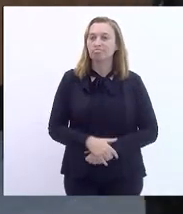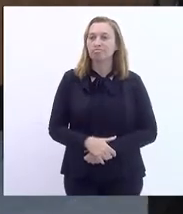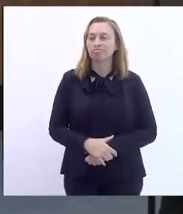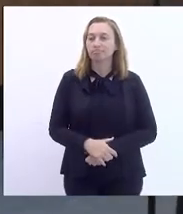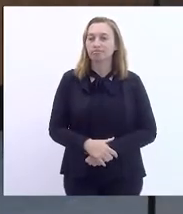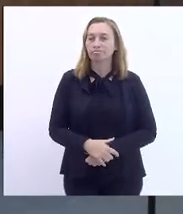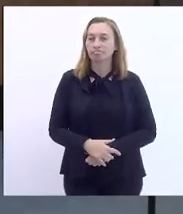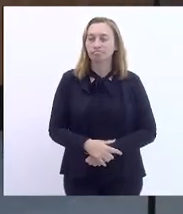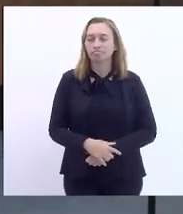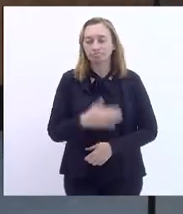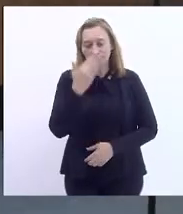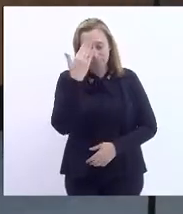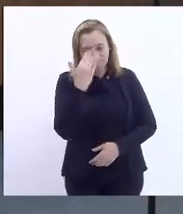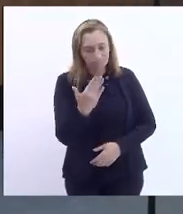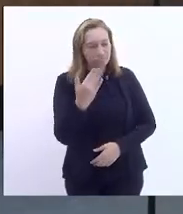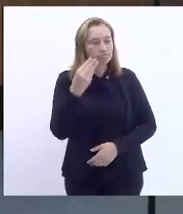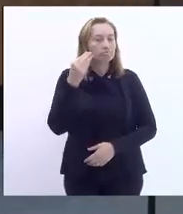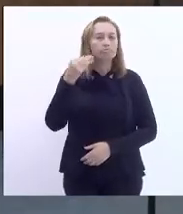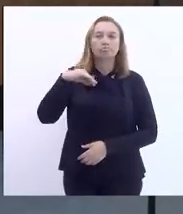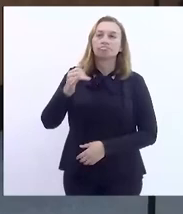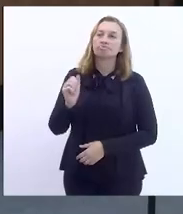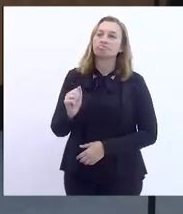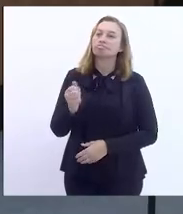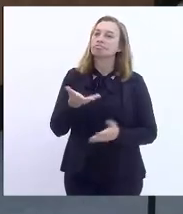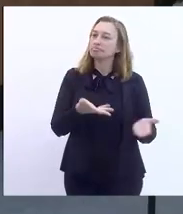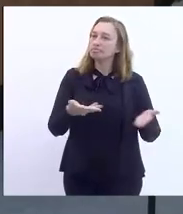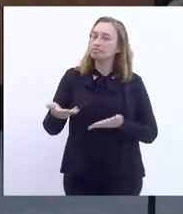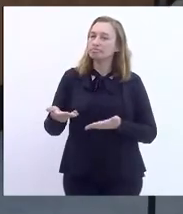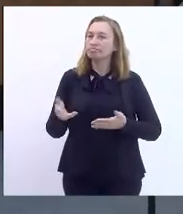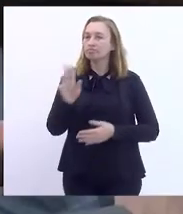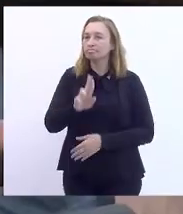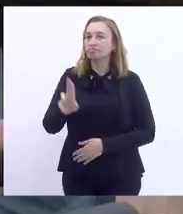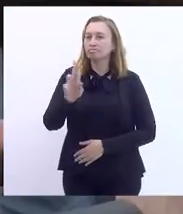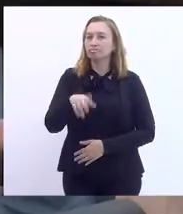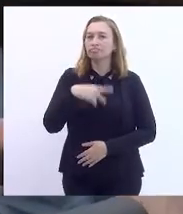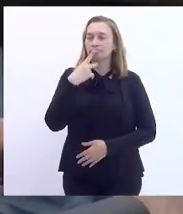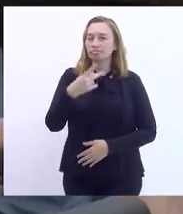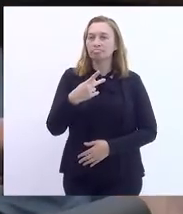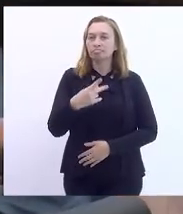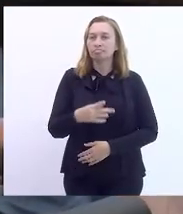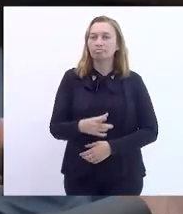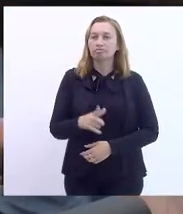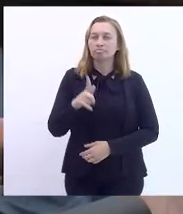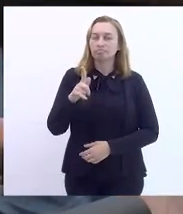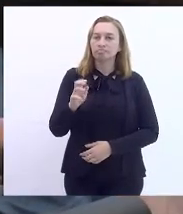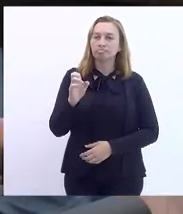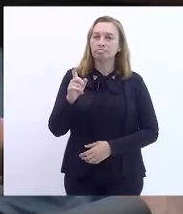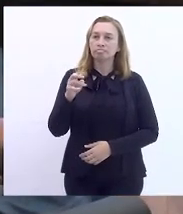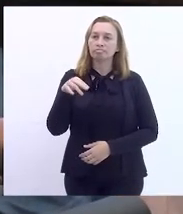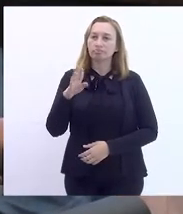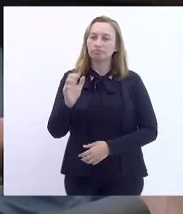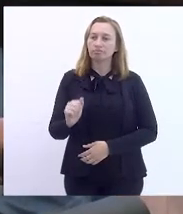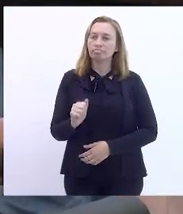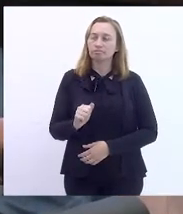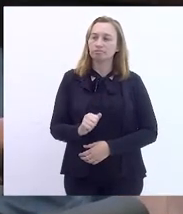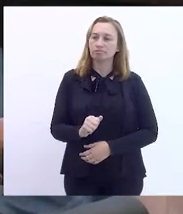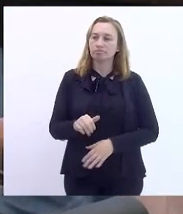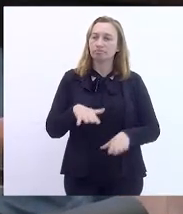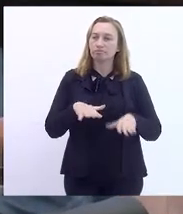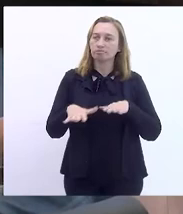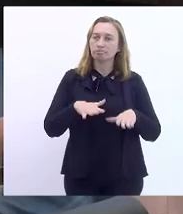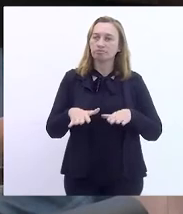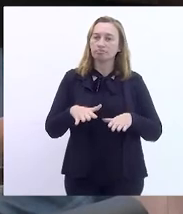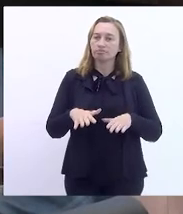a roupa Obrigado Mônica chama agora para fazer o uso da palavra Giovanna Almeida Tavares pelo